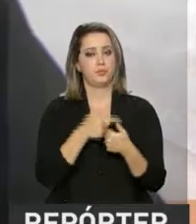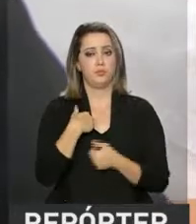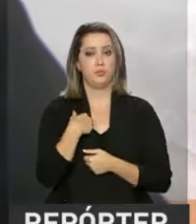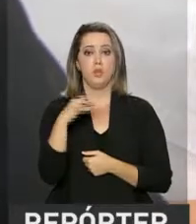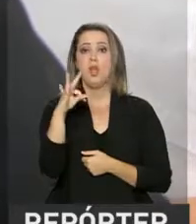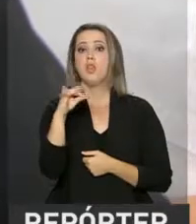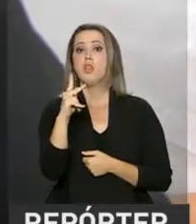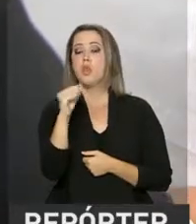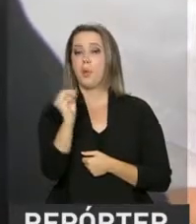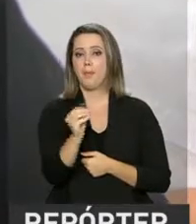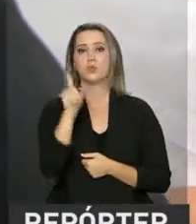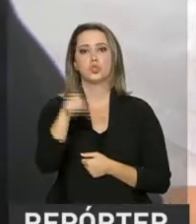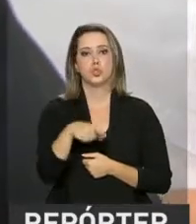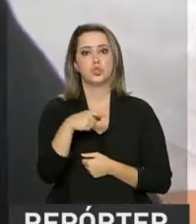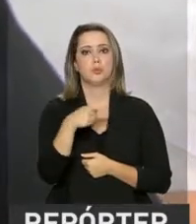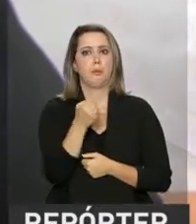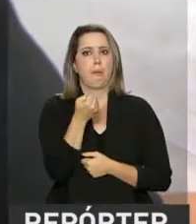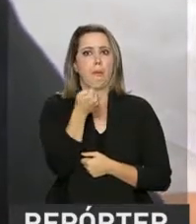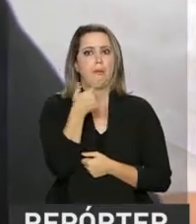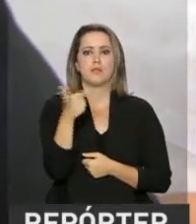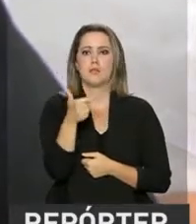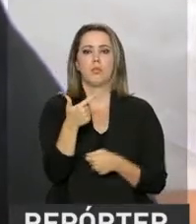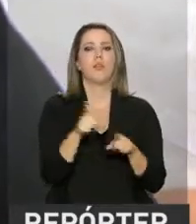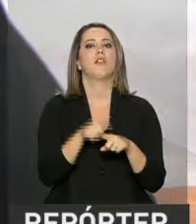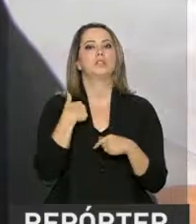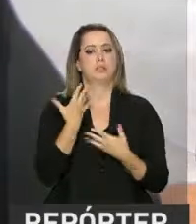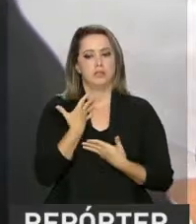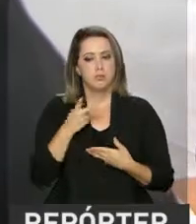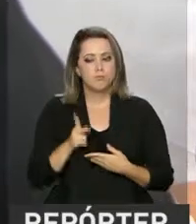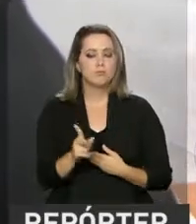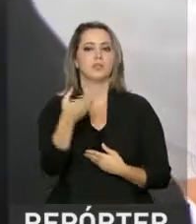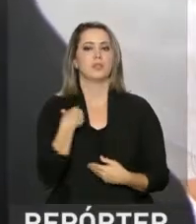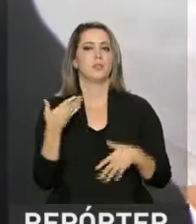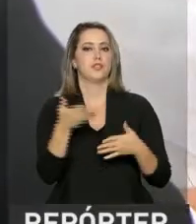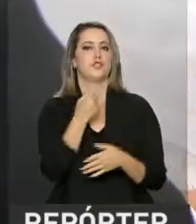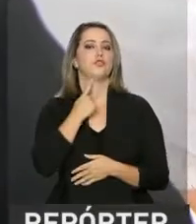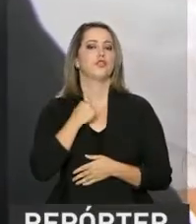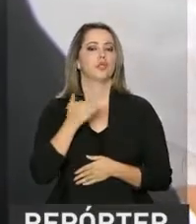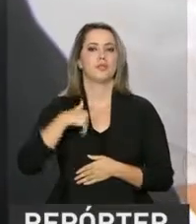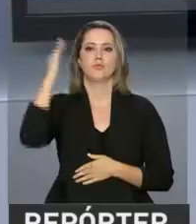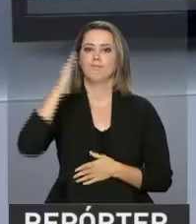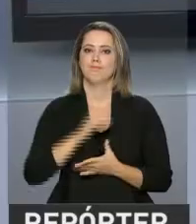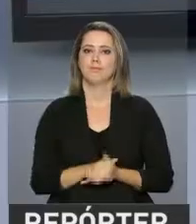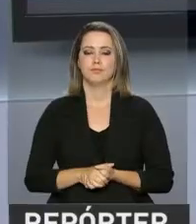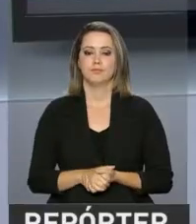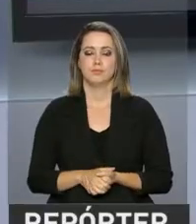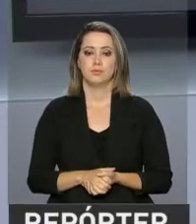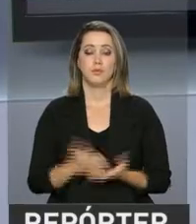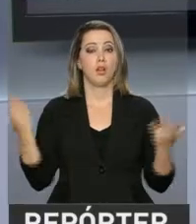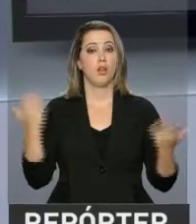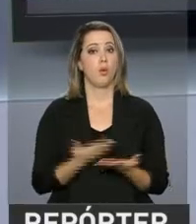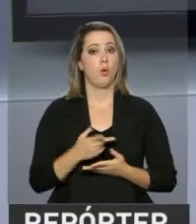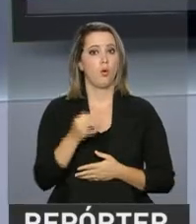tipo sanguíneo o que é mais raro né aí por esse fato eu tenho mais vontade ainda de doha e